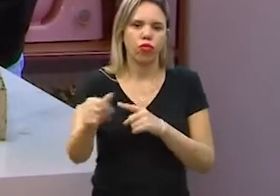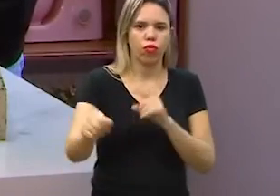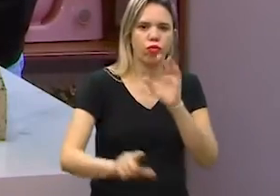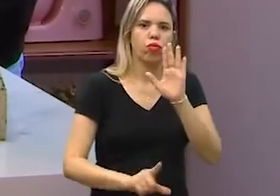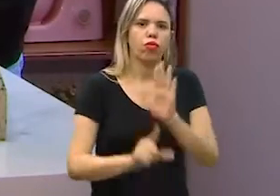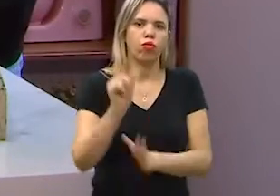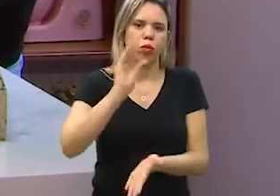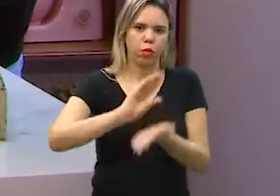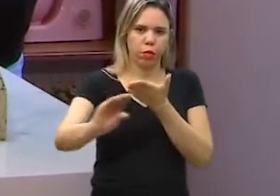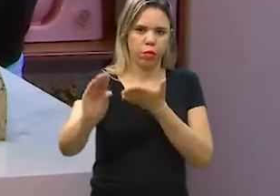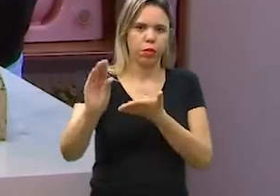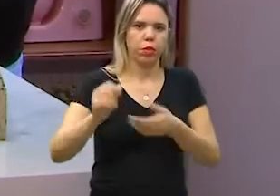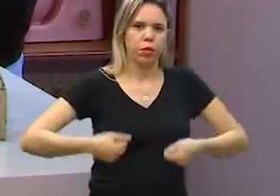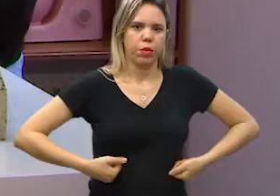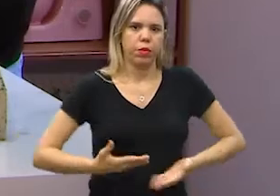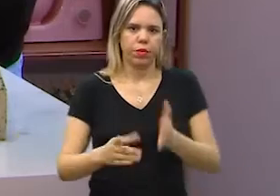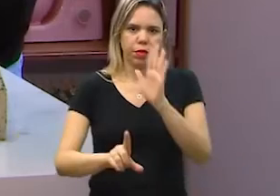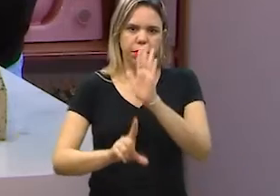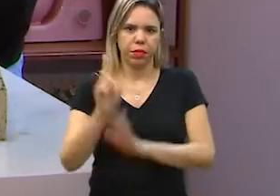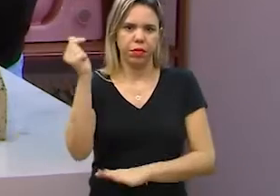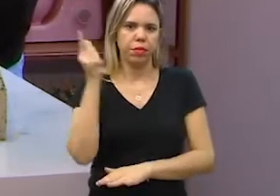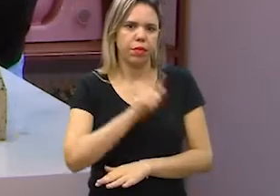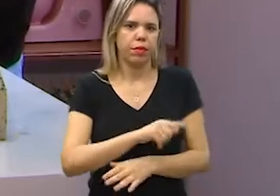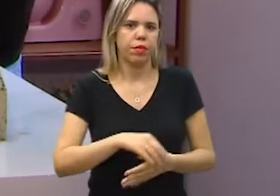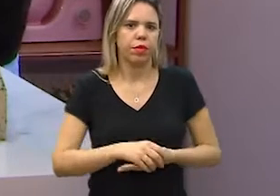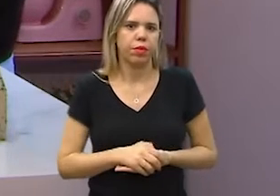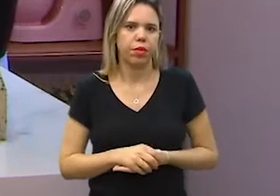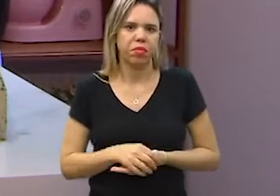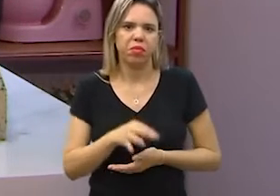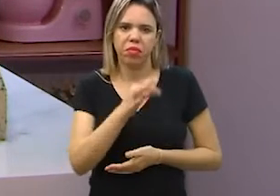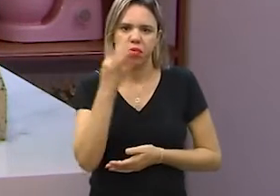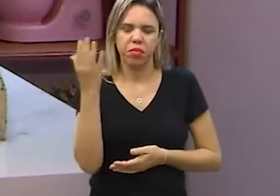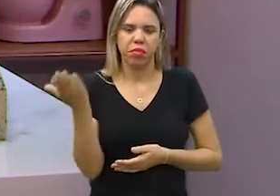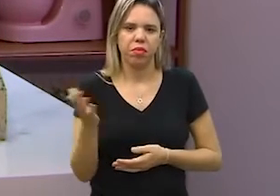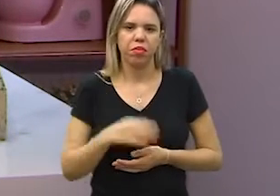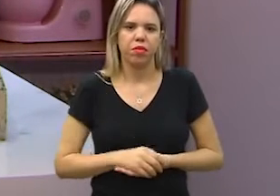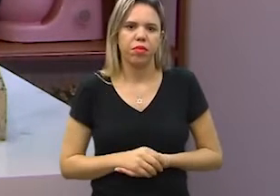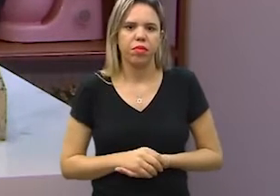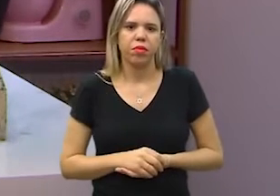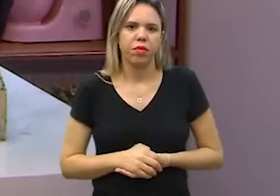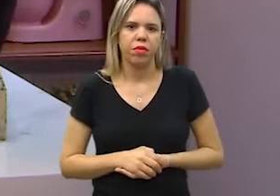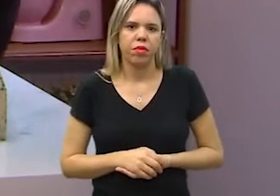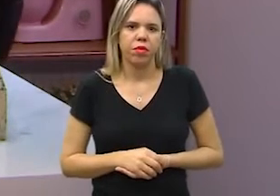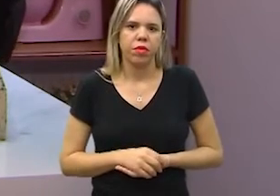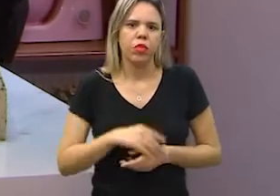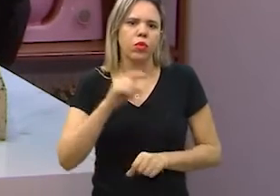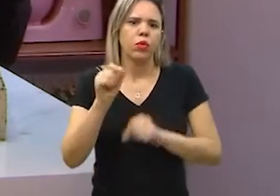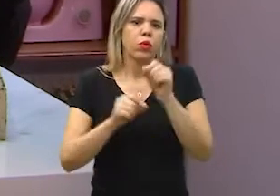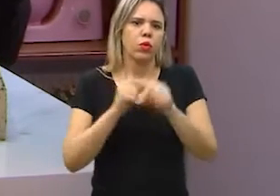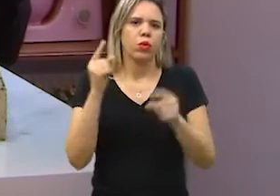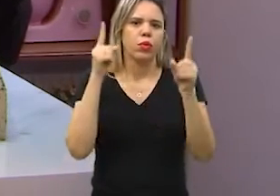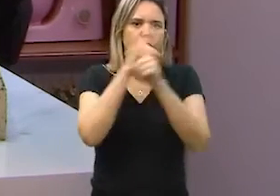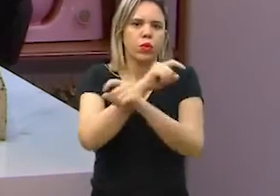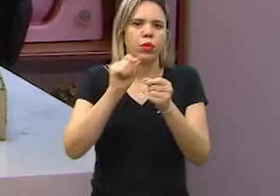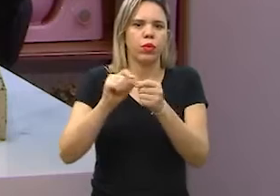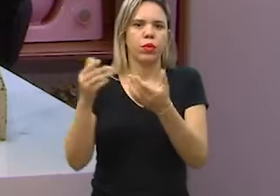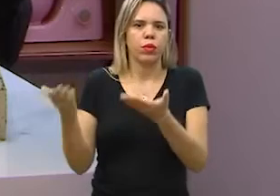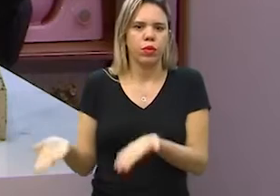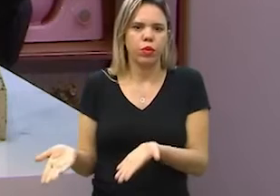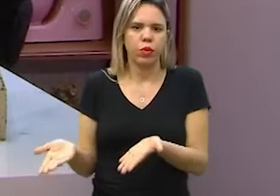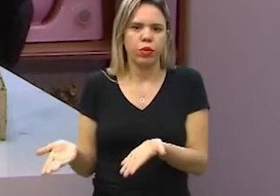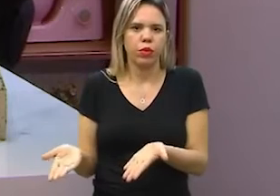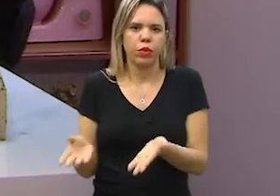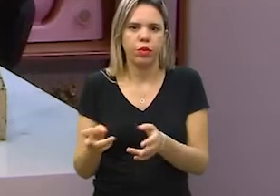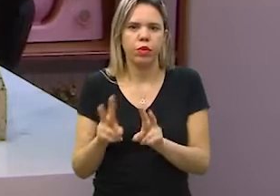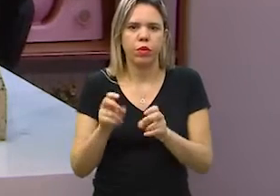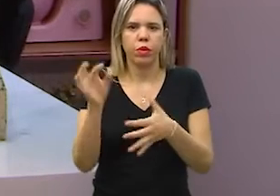o investimento e ainda tem um lucrinho, né? Tem um lucro. Sensacional. E aí, o que é mais difícil aqui